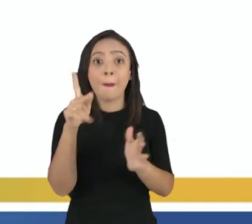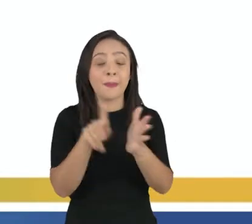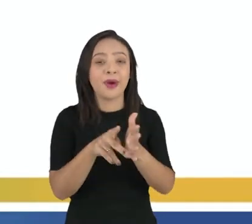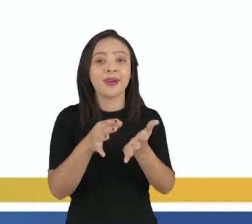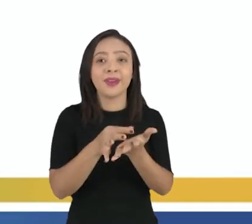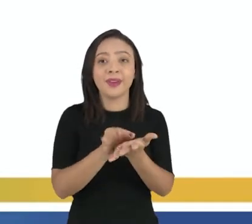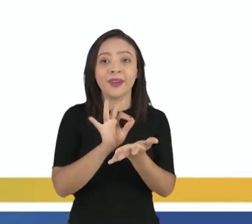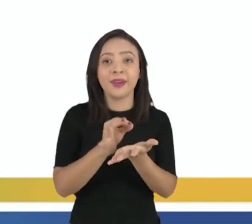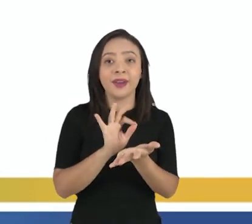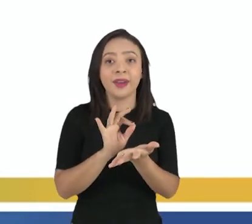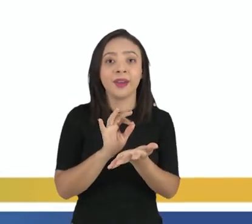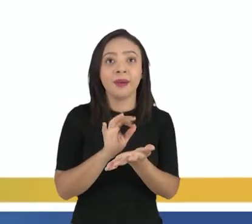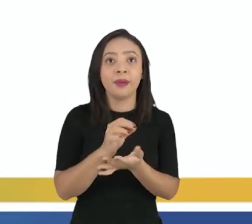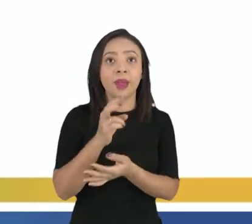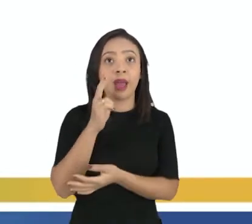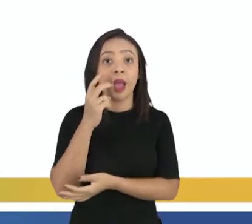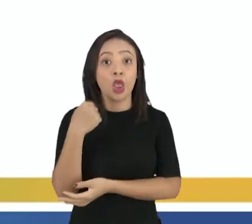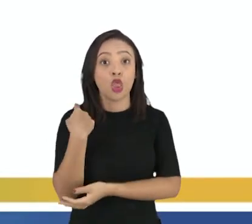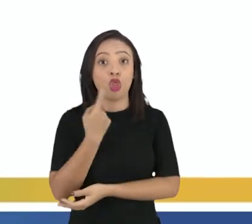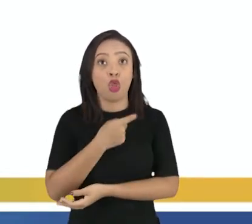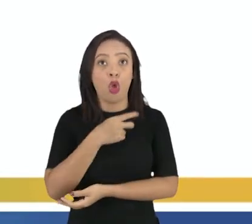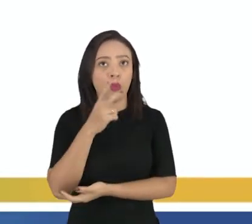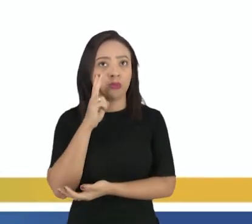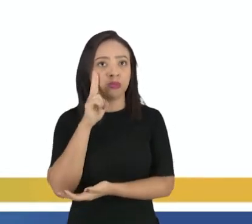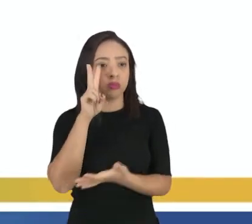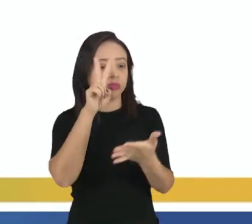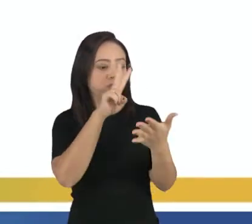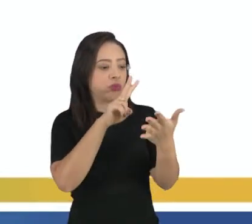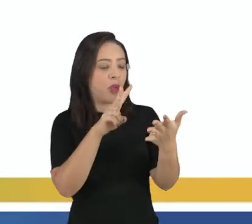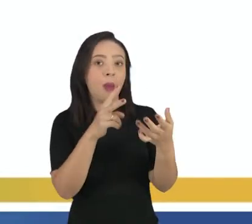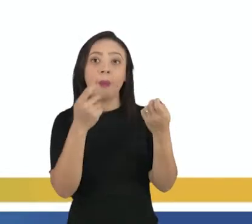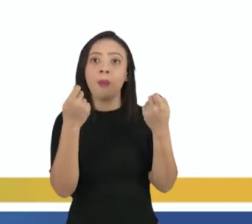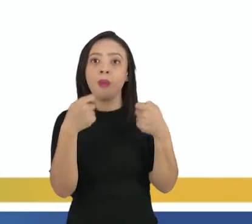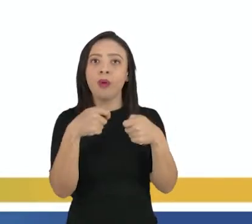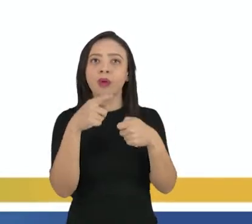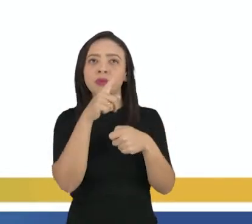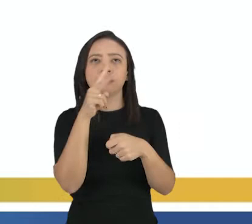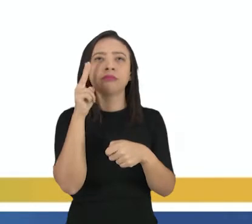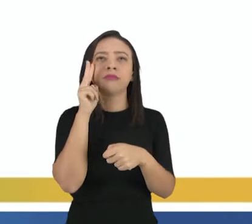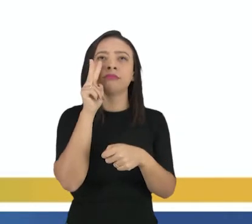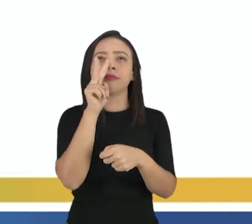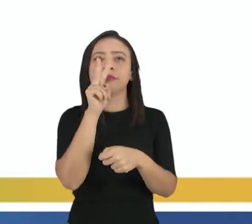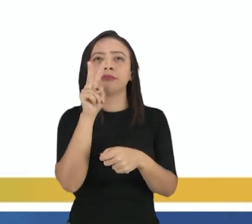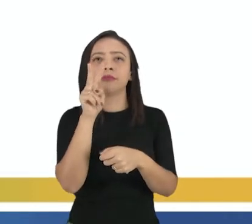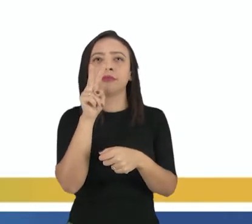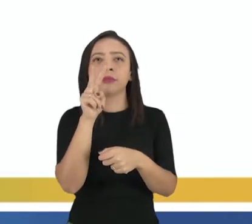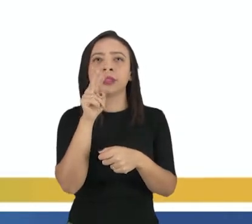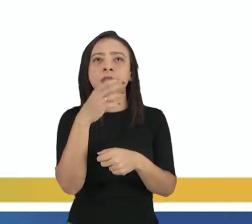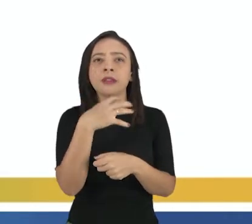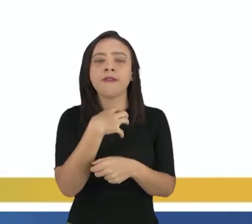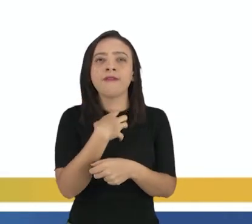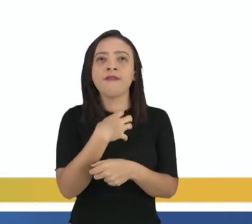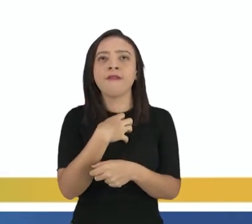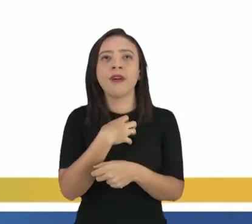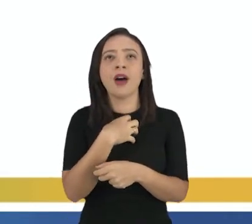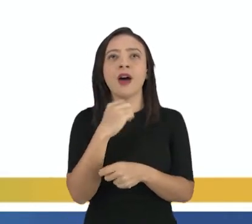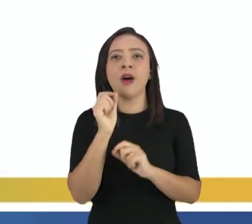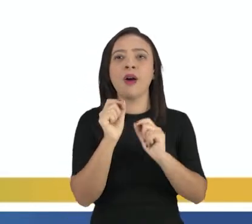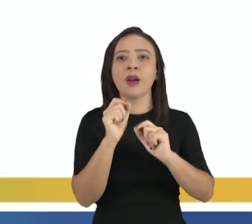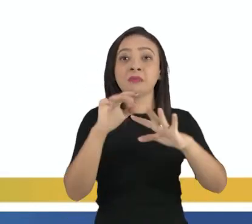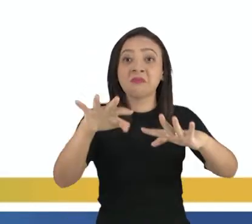você, para que a nossa visão possa visualizar isso, para que a gente possa sentir